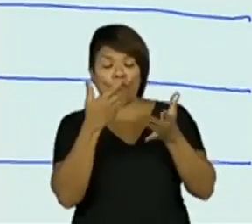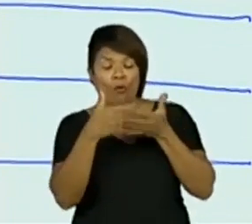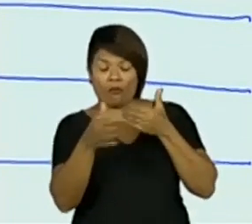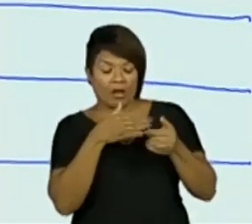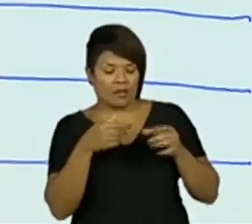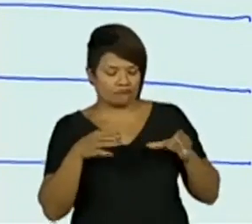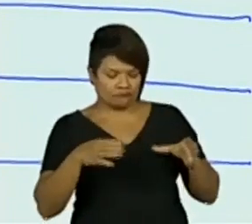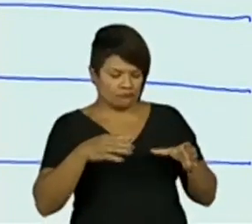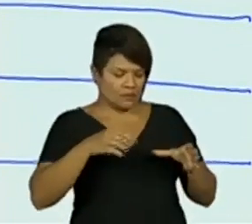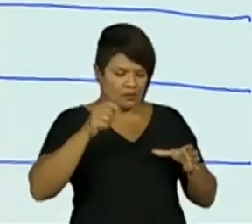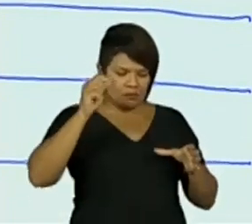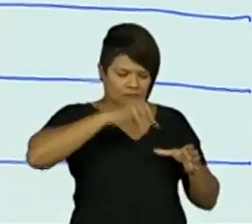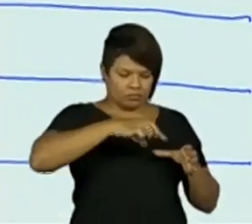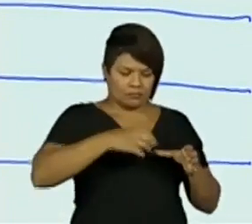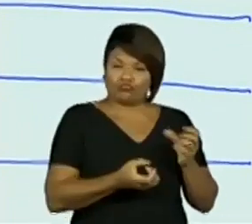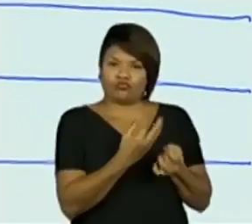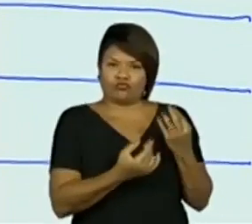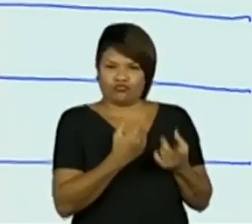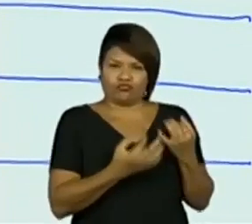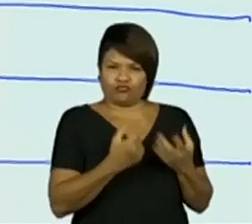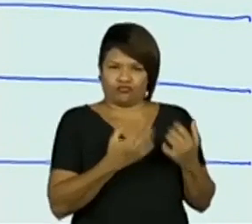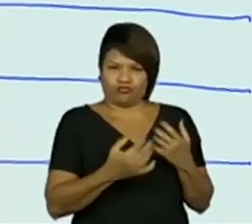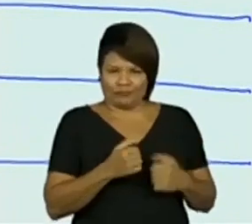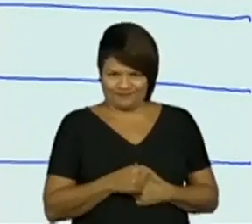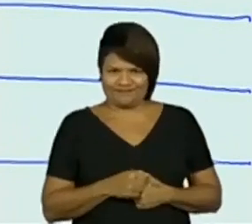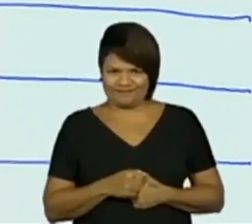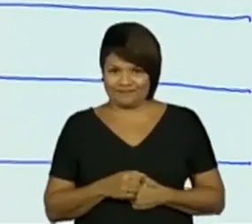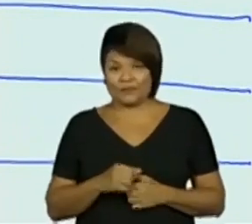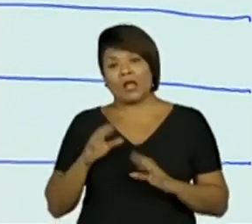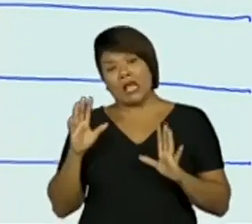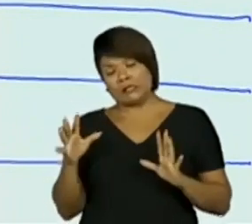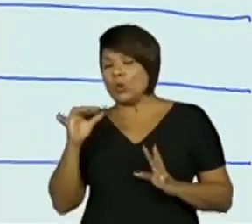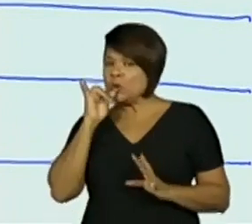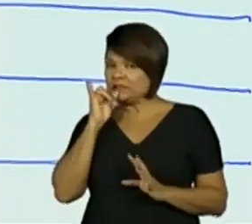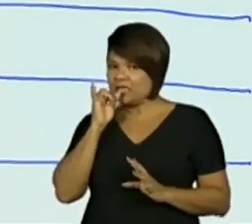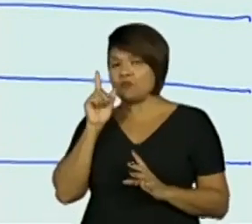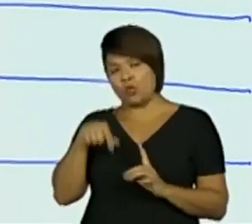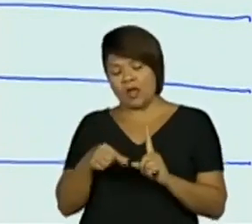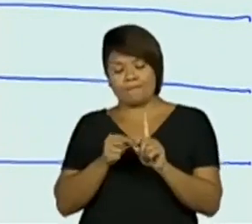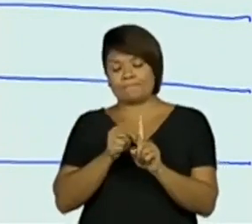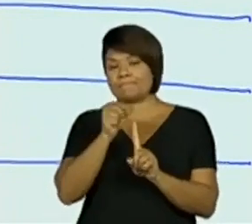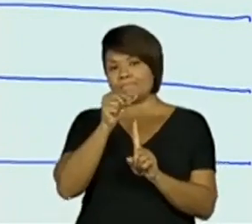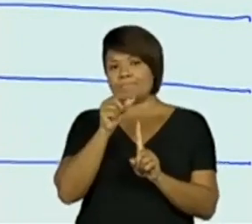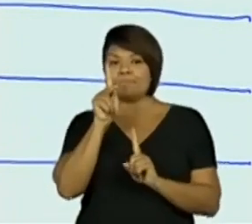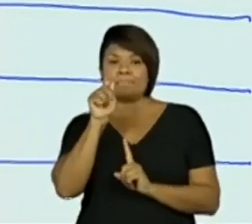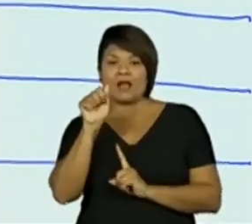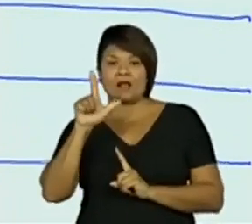Então, eu vou colocar aqui a queima do palito de fósforo.